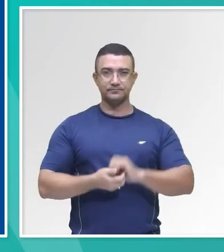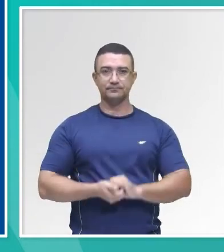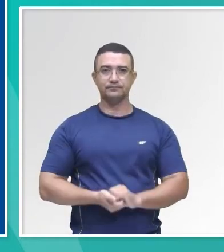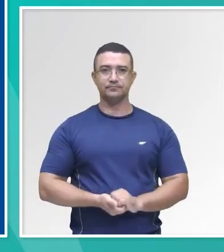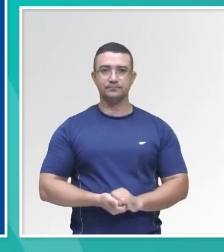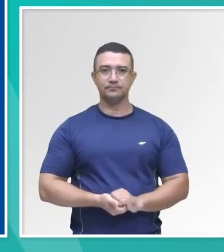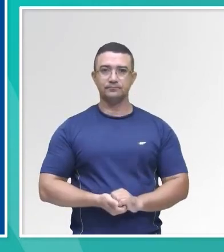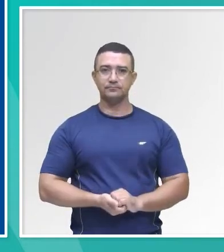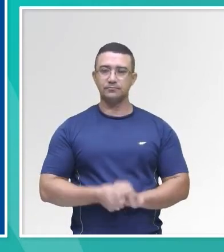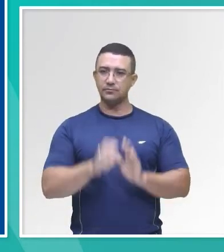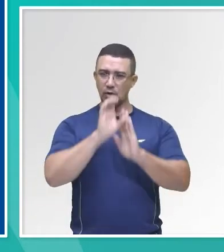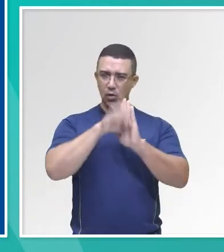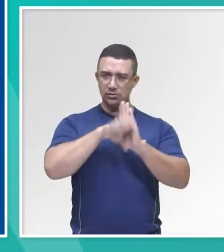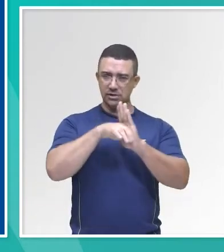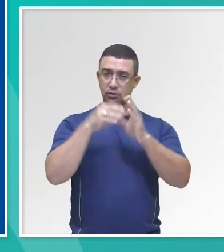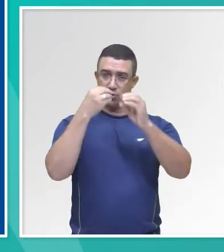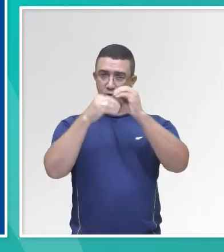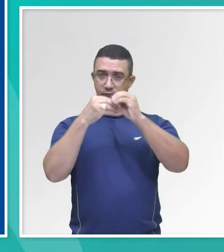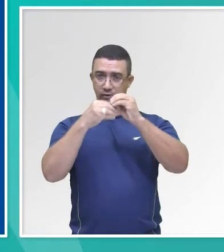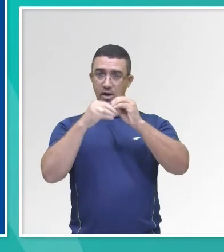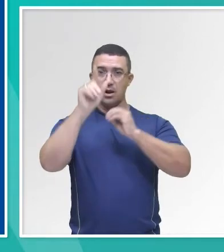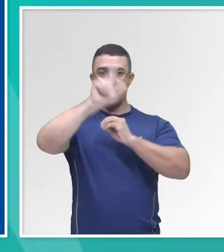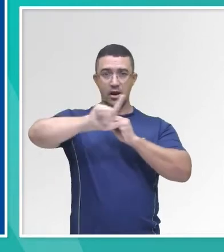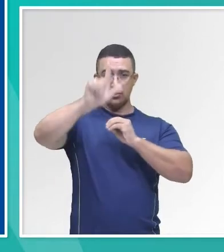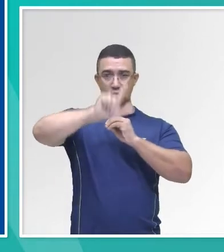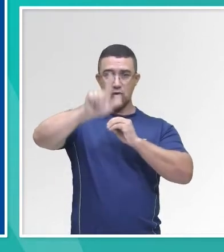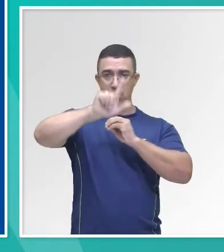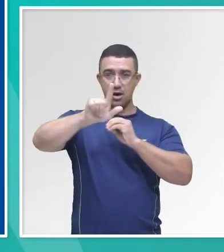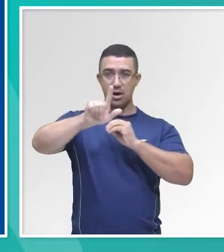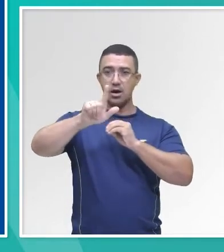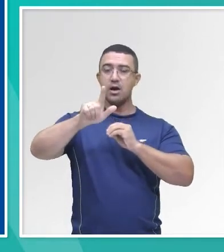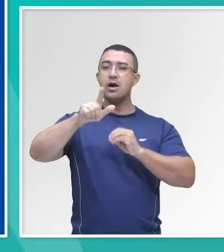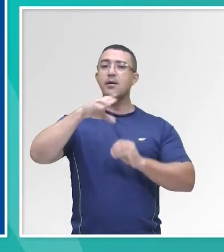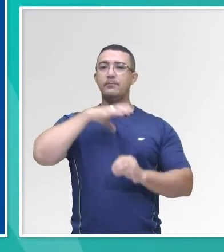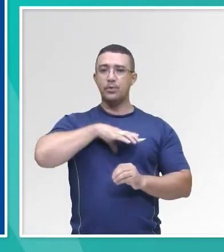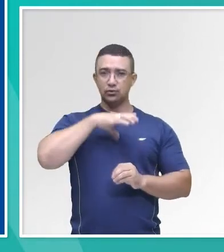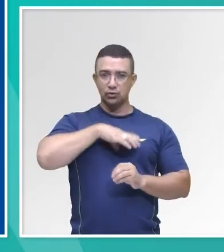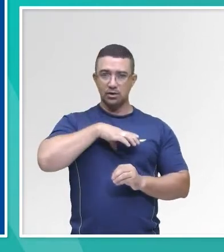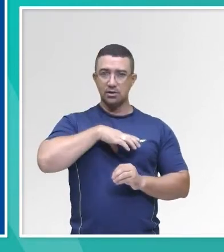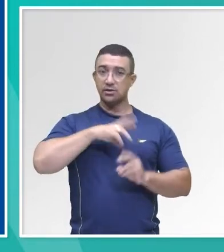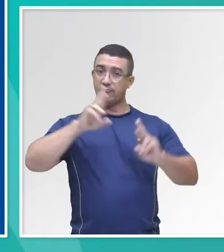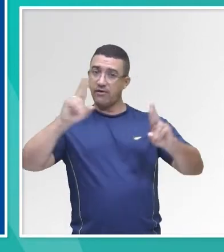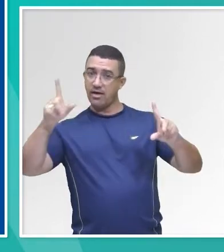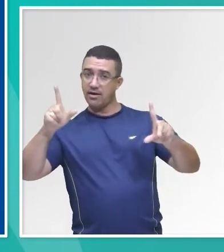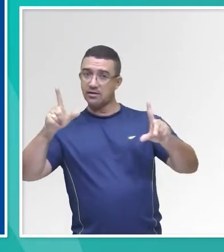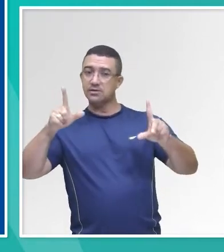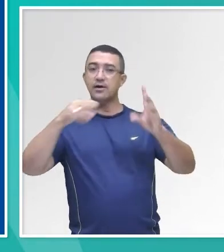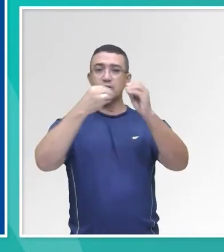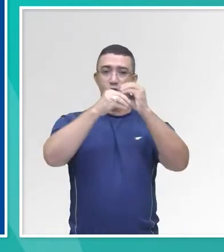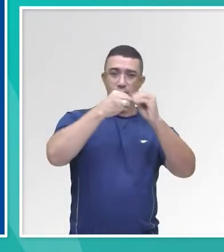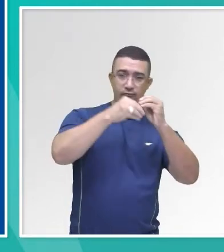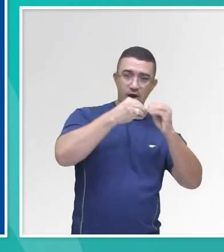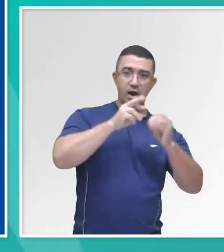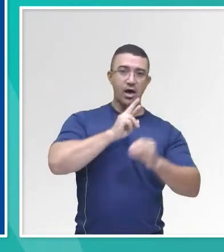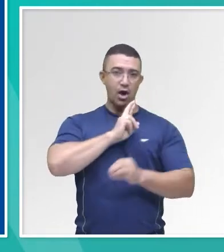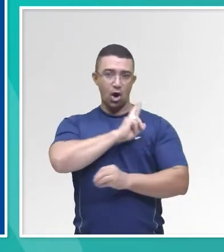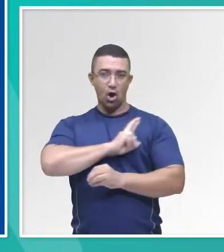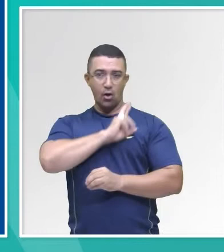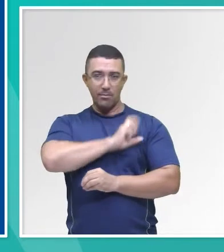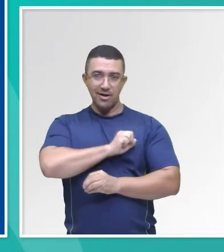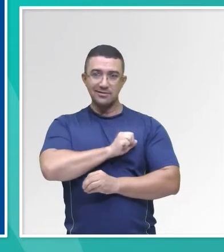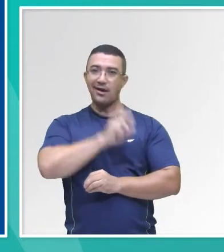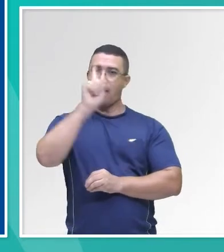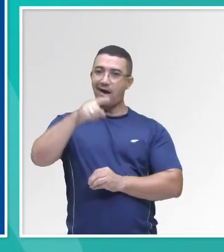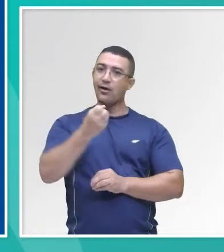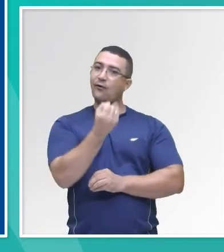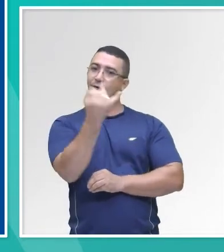o conceito aí de novela. Na literatura em língua portuguesa, a principal distinção entre novela e romance é quantitativa,